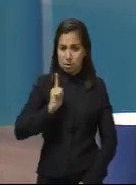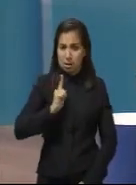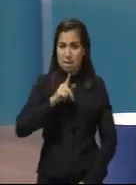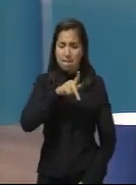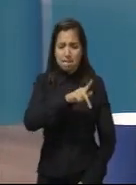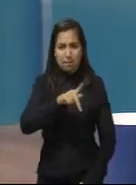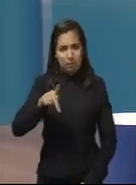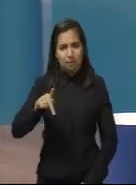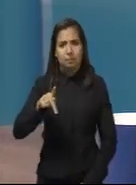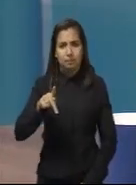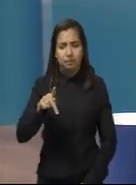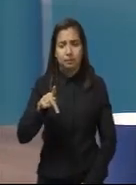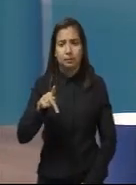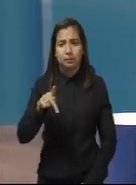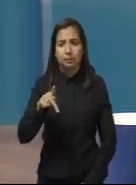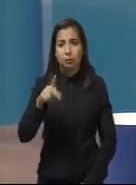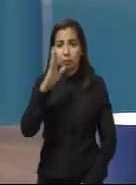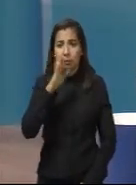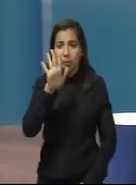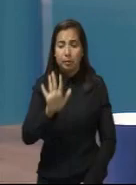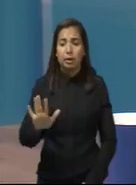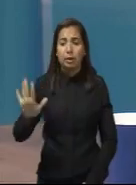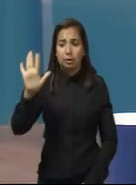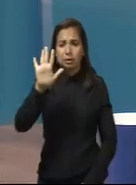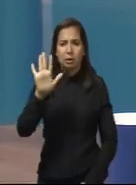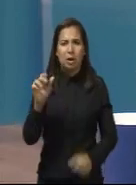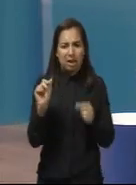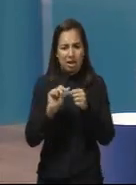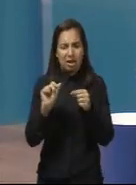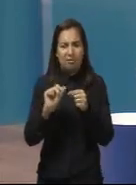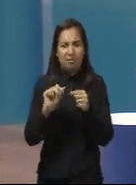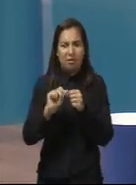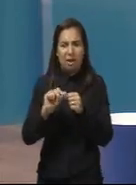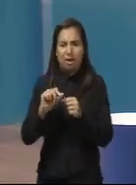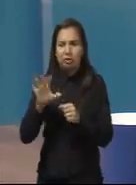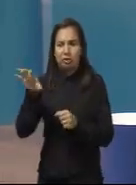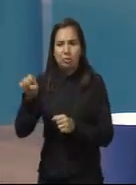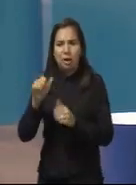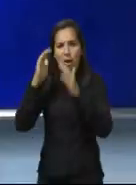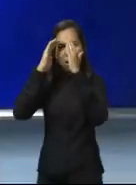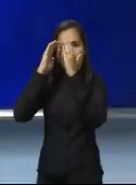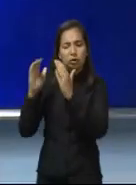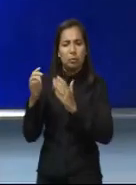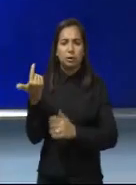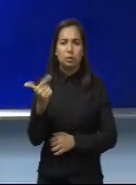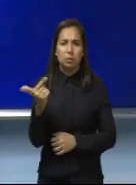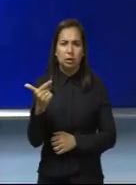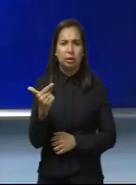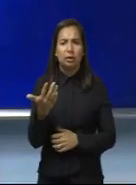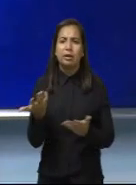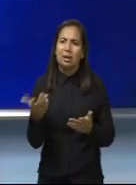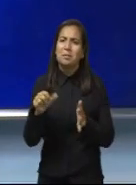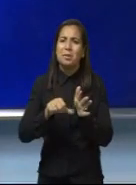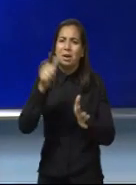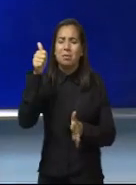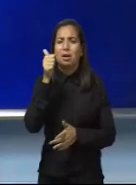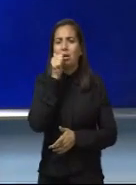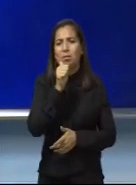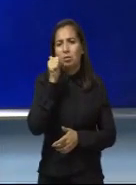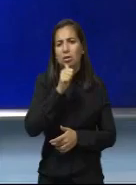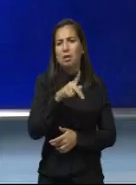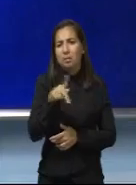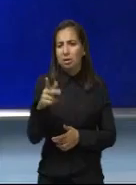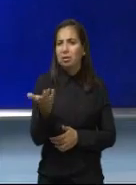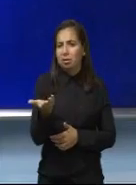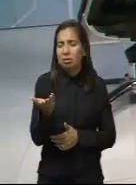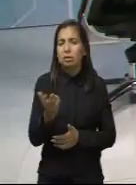fazer uma coisa dessa Ainda mais natureza, sendo uma mulher, né? Ainda mais sendo a mulher. primeira Sendo, mulher presidente do né, e país. Porque questão da